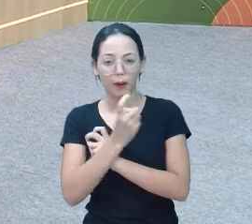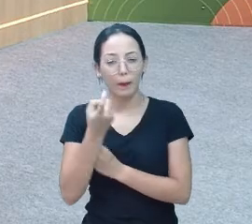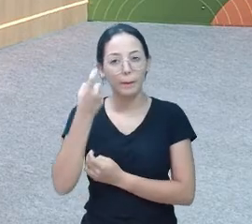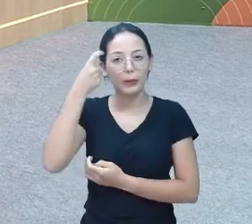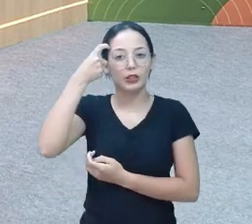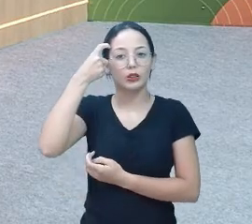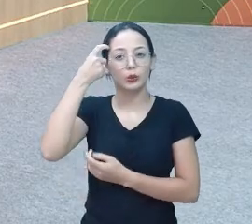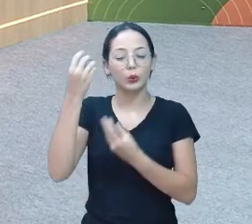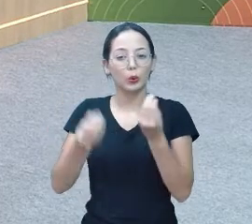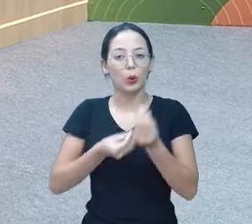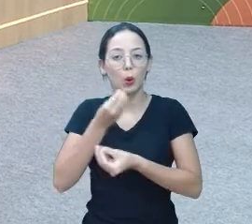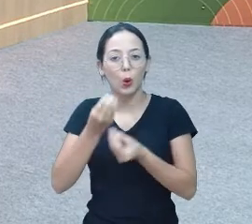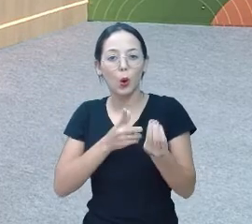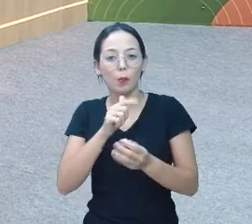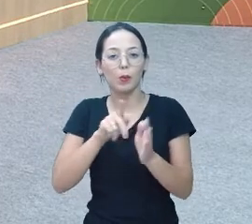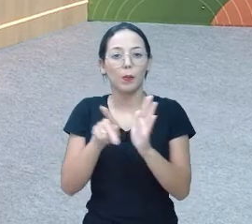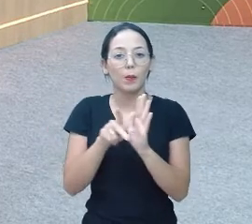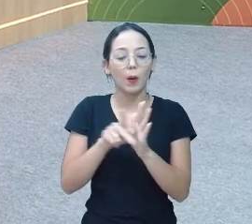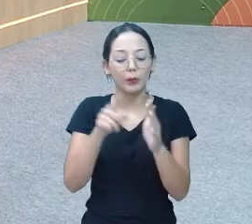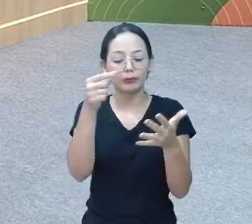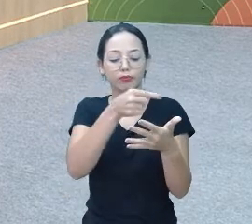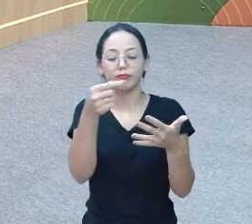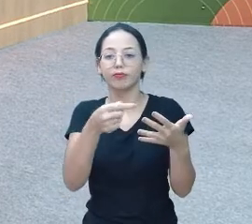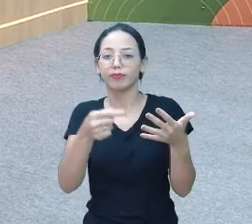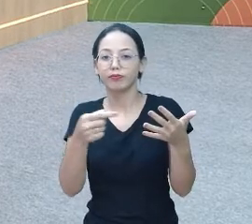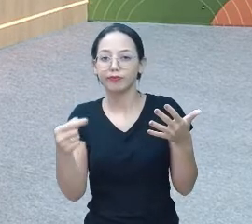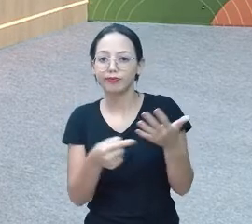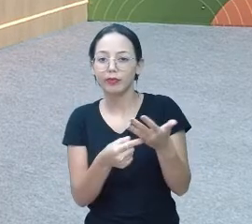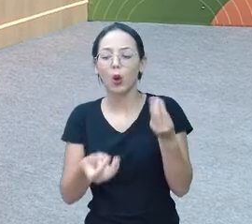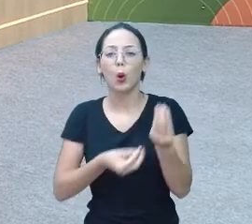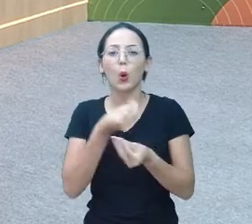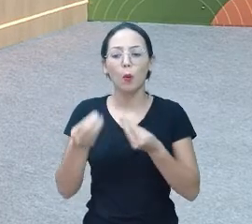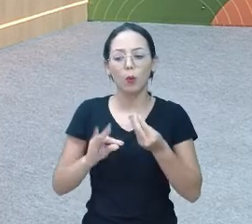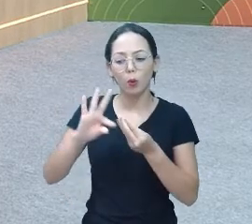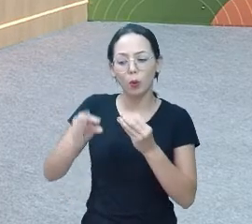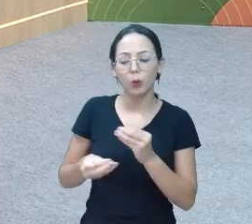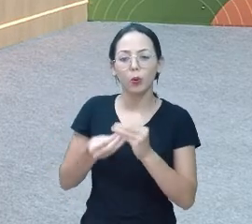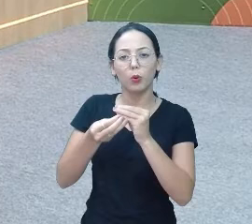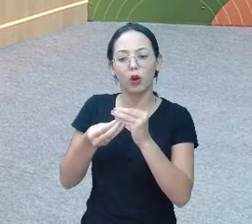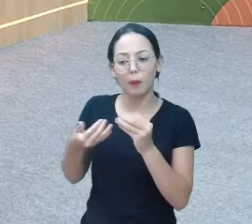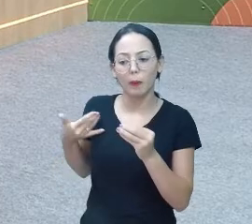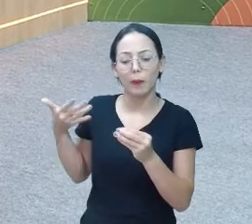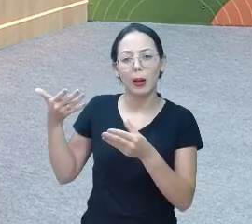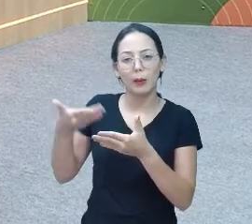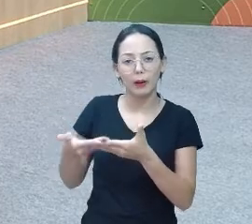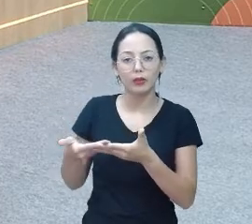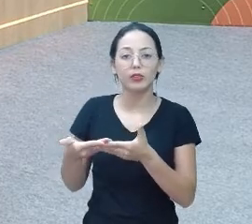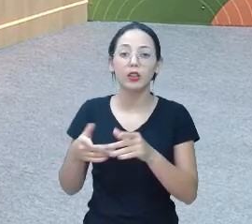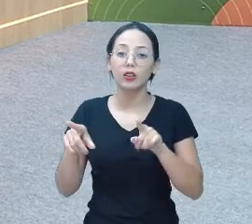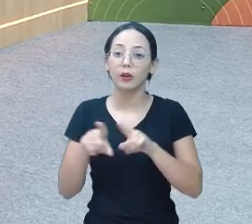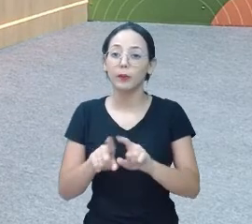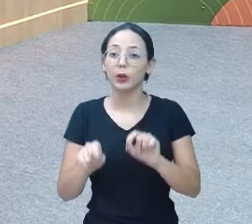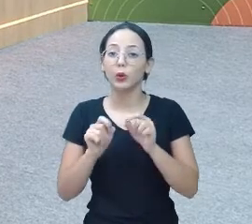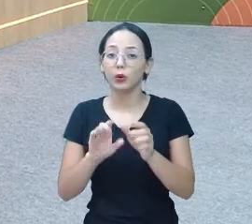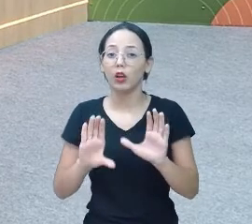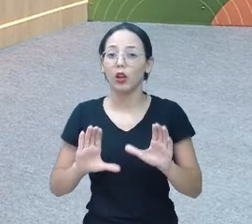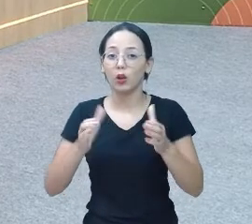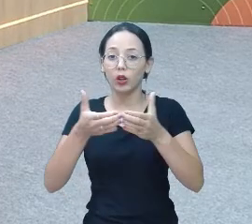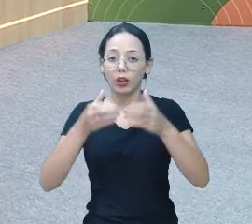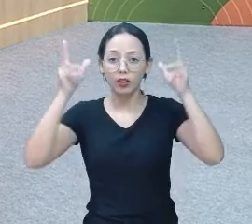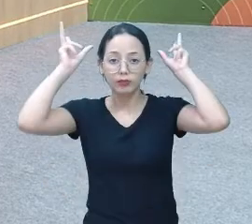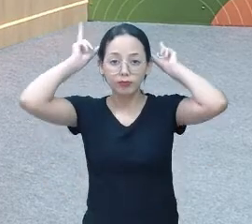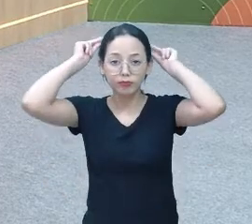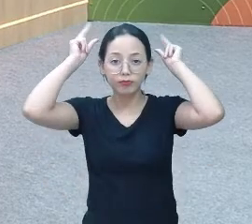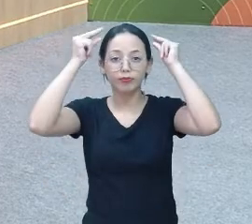pensou elementos da geometria, quais são as contribuições que a gente tem até hoje. Da mesma forma com as civilizações, a